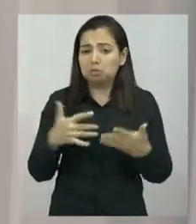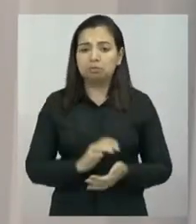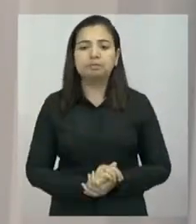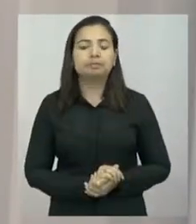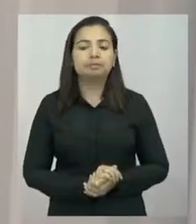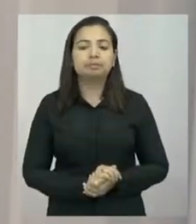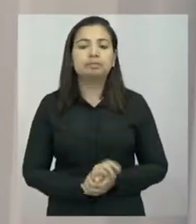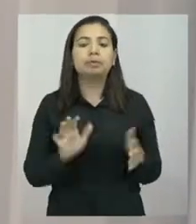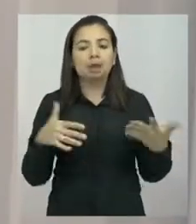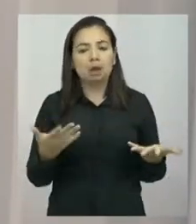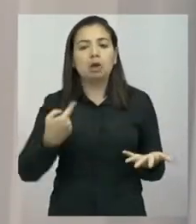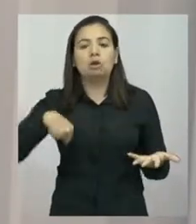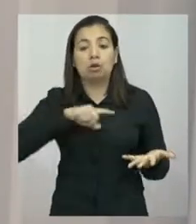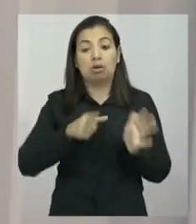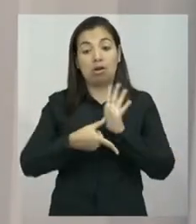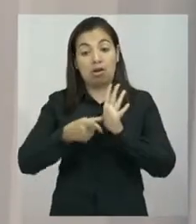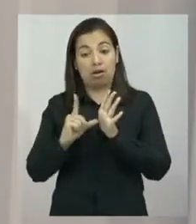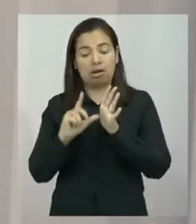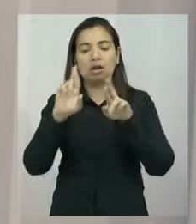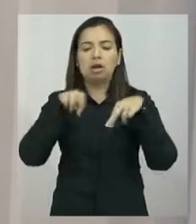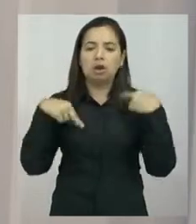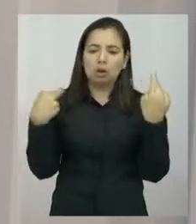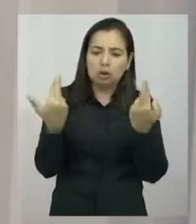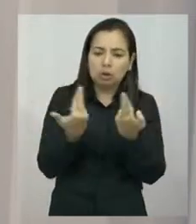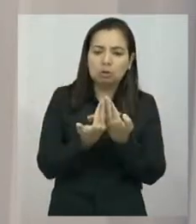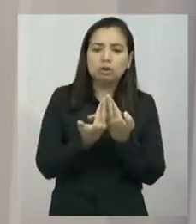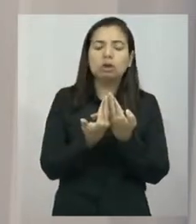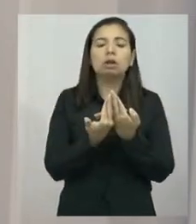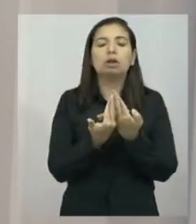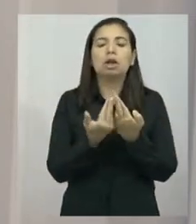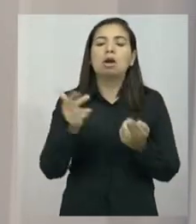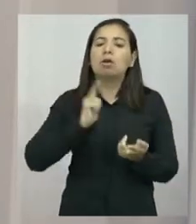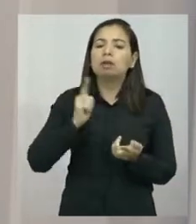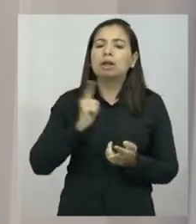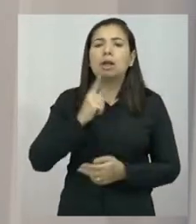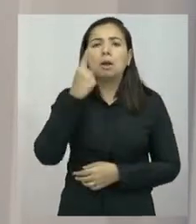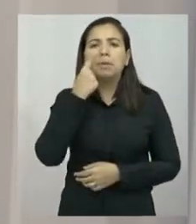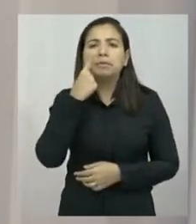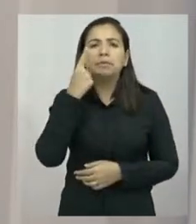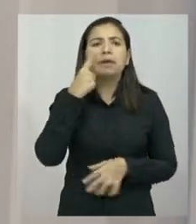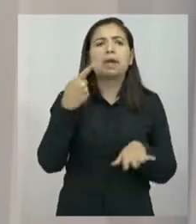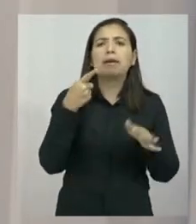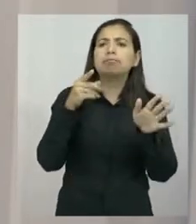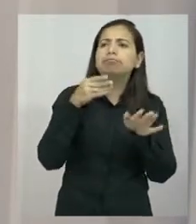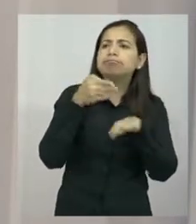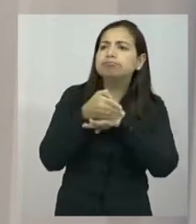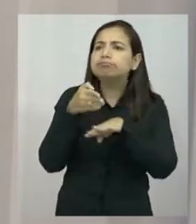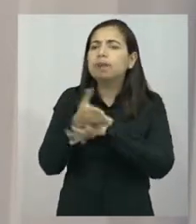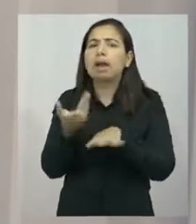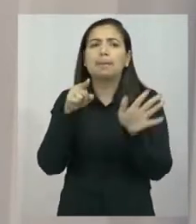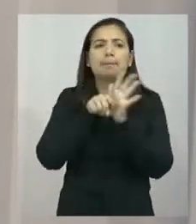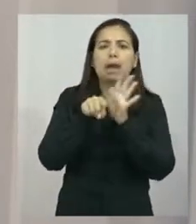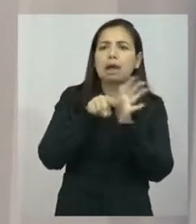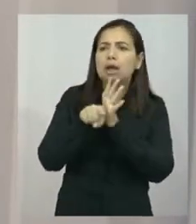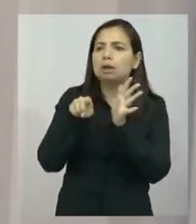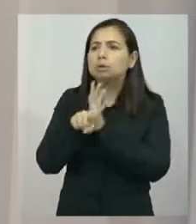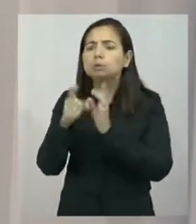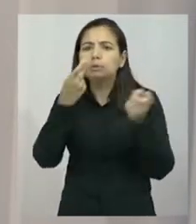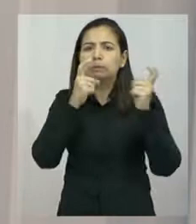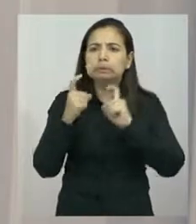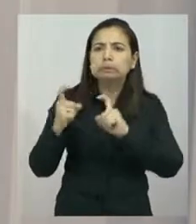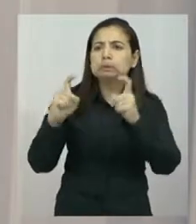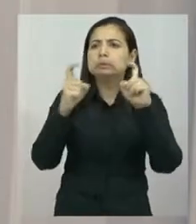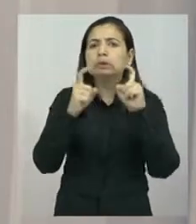ali em reunião, a gente vai se unindo, vai perguntando e ali a gente vai selecionando